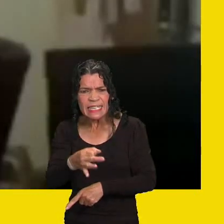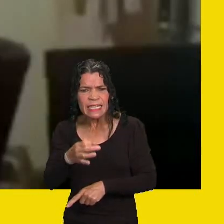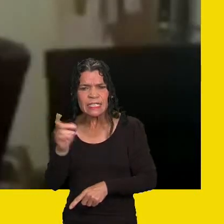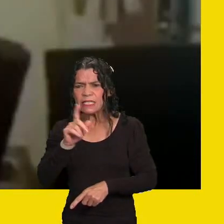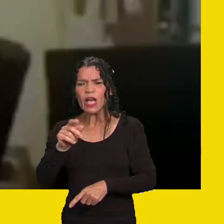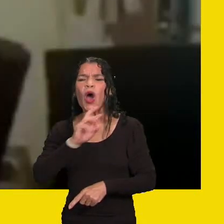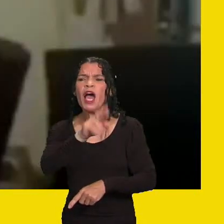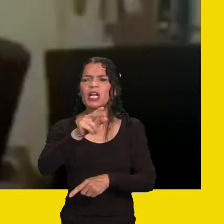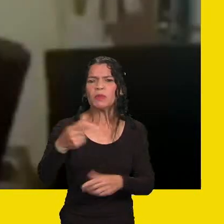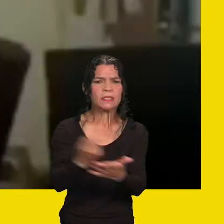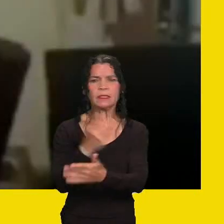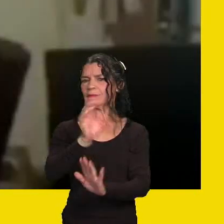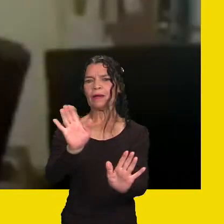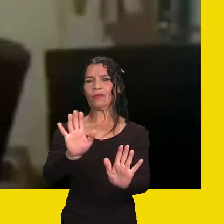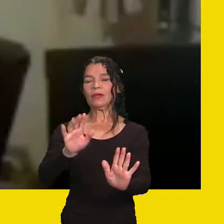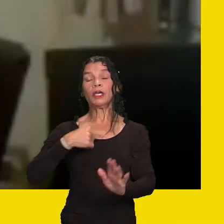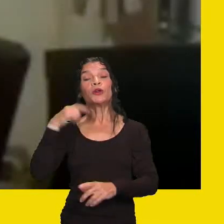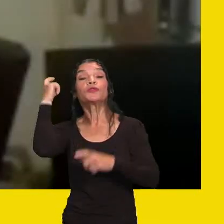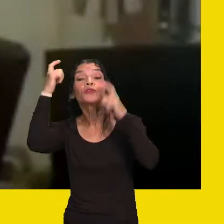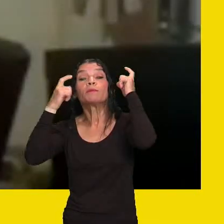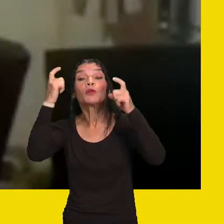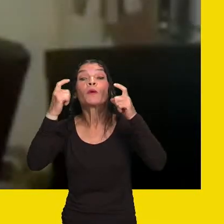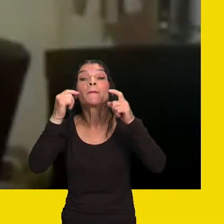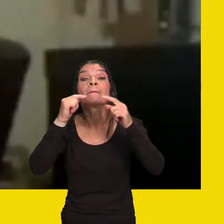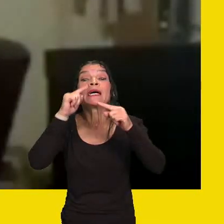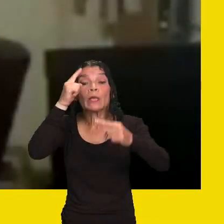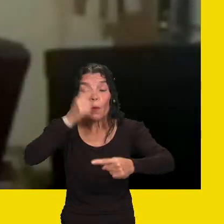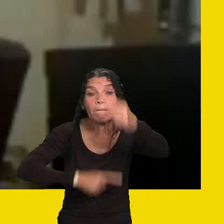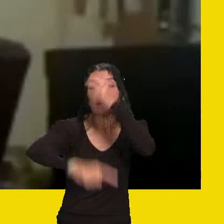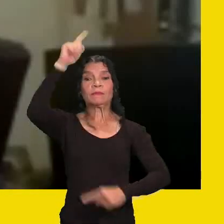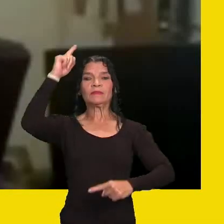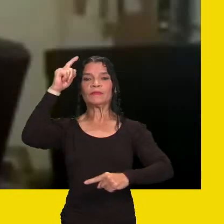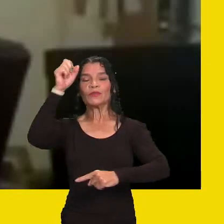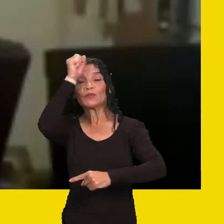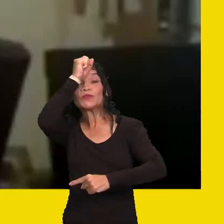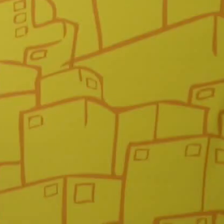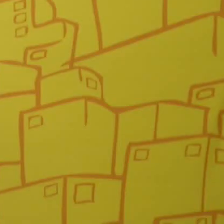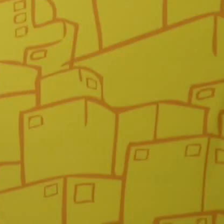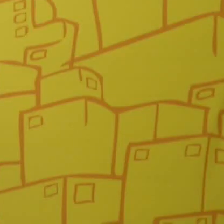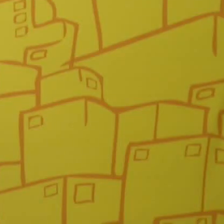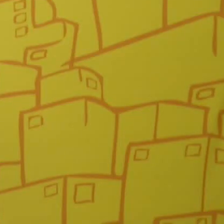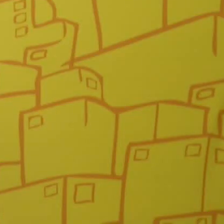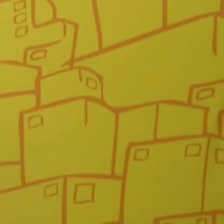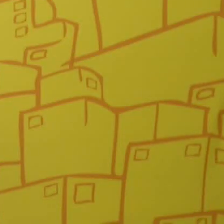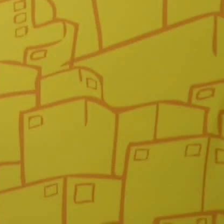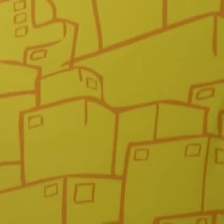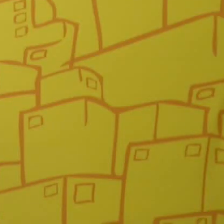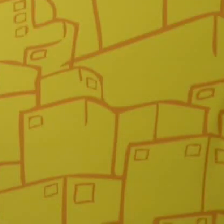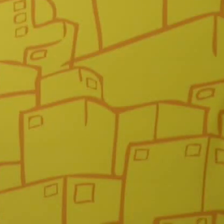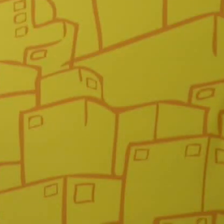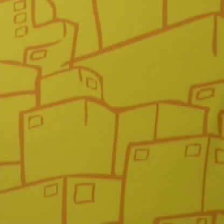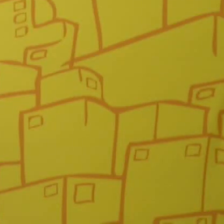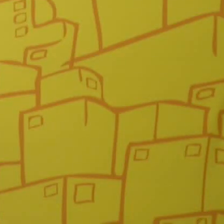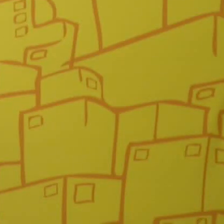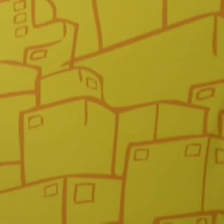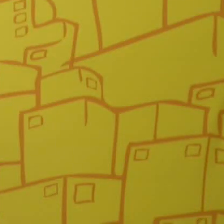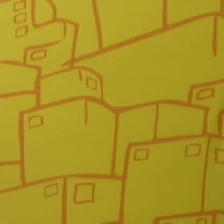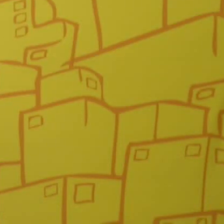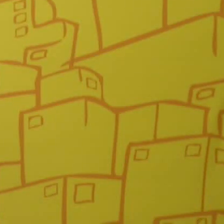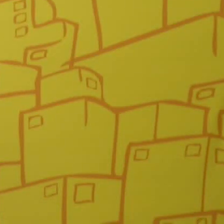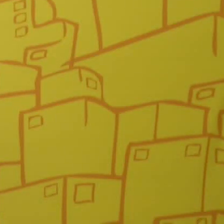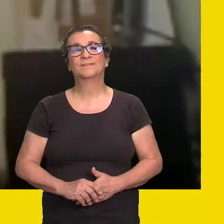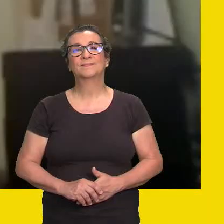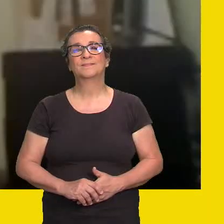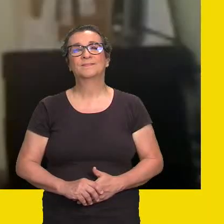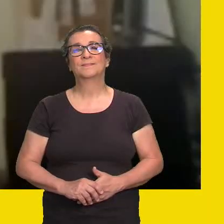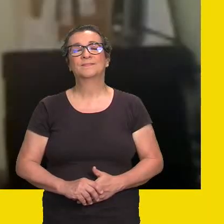respostas erradas. Eu estou preocupada com essa construção do conhecimento. Que o erro também faz parte desse processo de